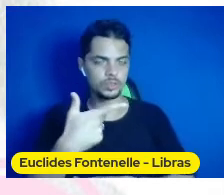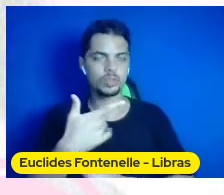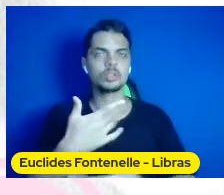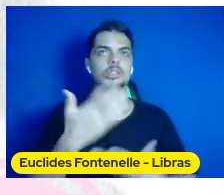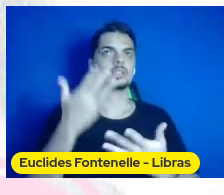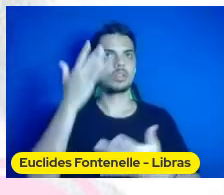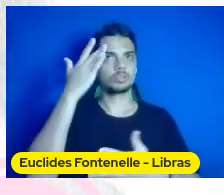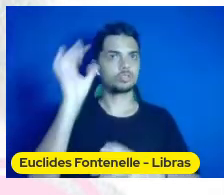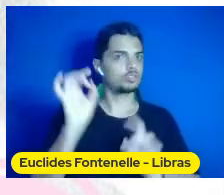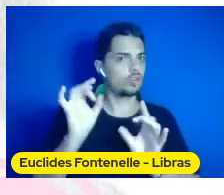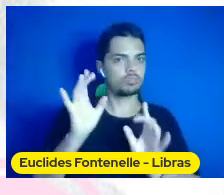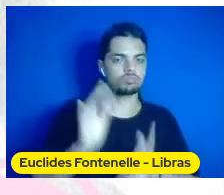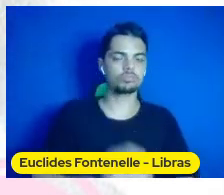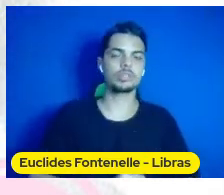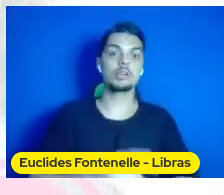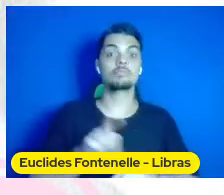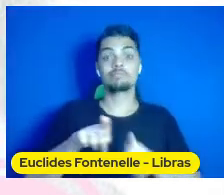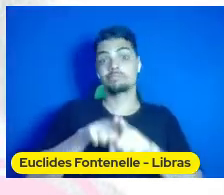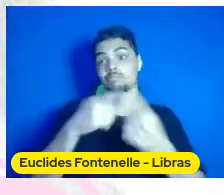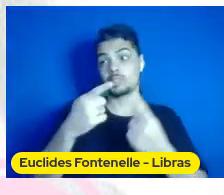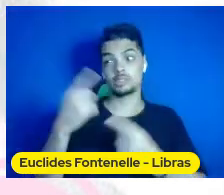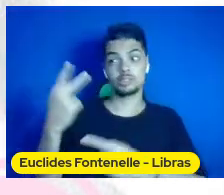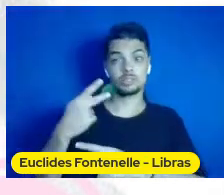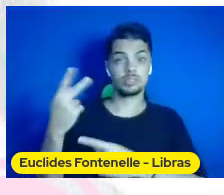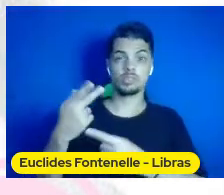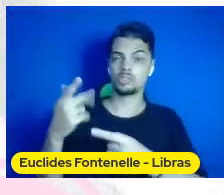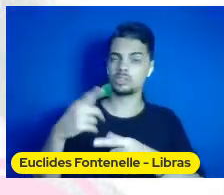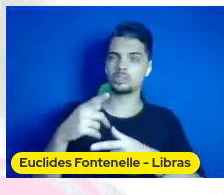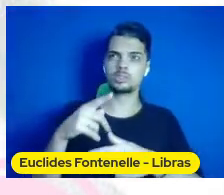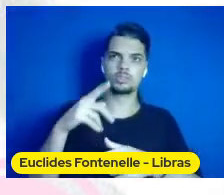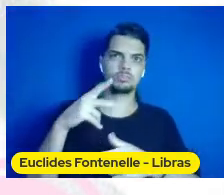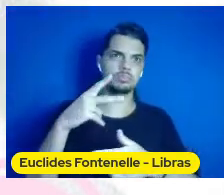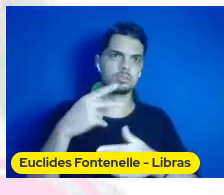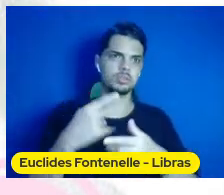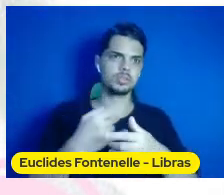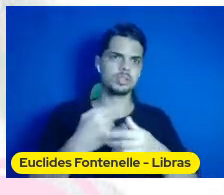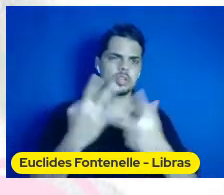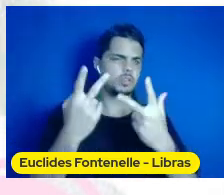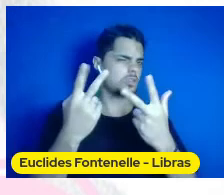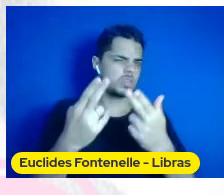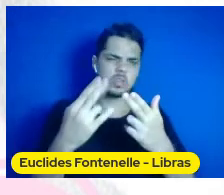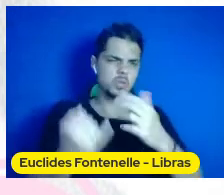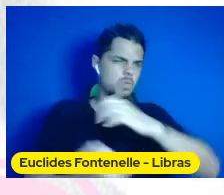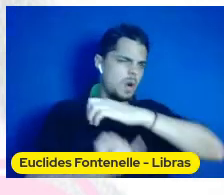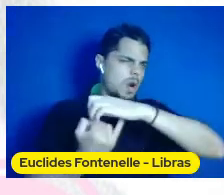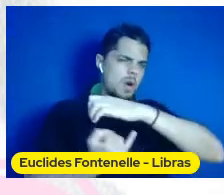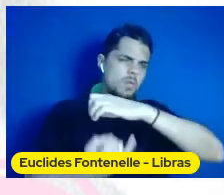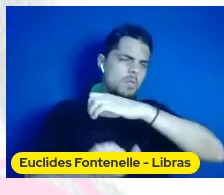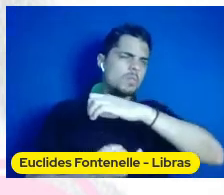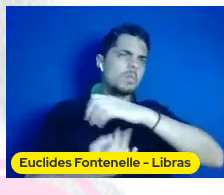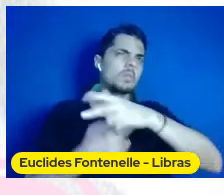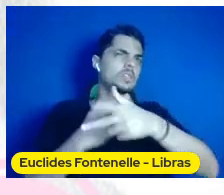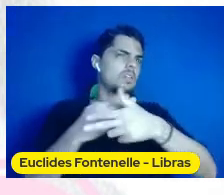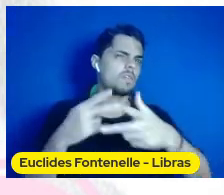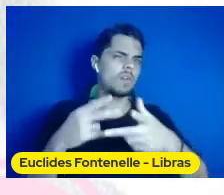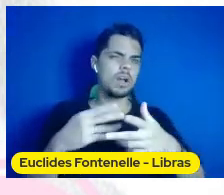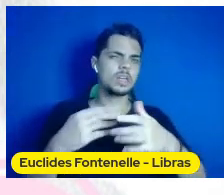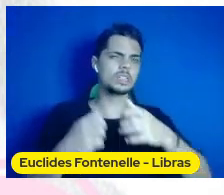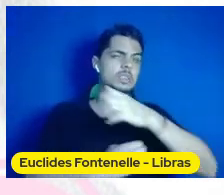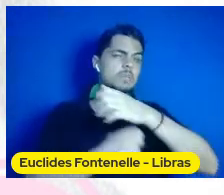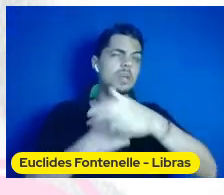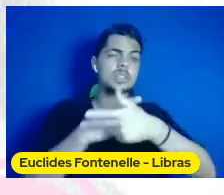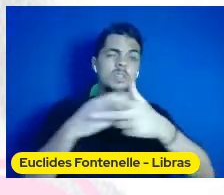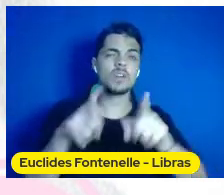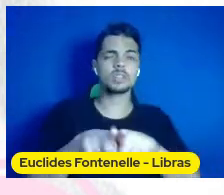no Brasil, a gente enfrenta inúmeras dificuldades, né? Eu digo que, assim, a gente fala de animação e fala que é tão difícil para criar